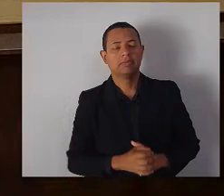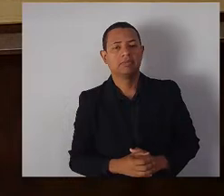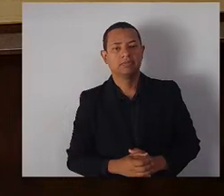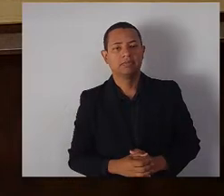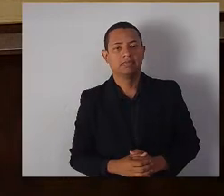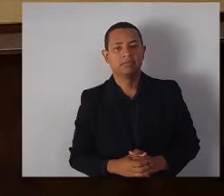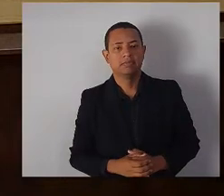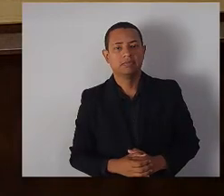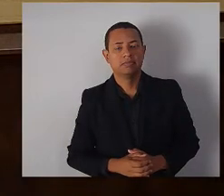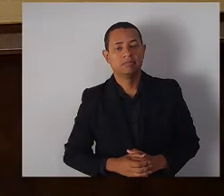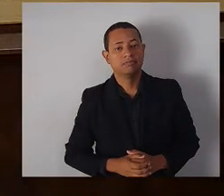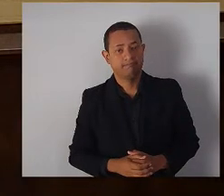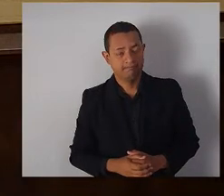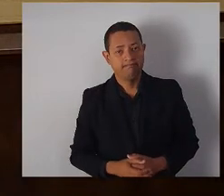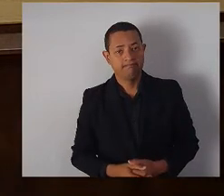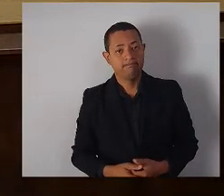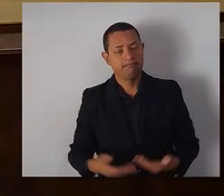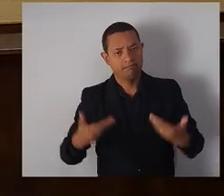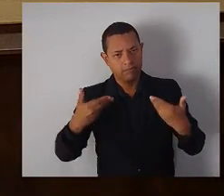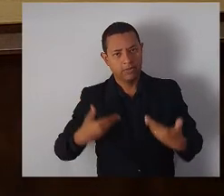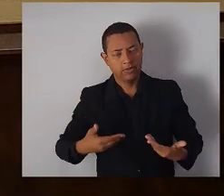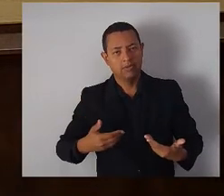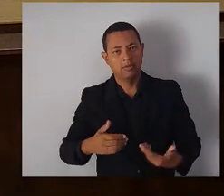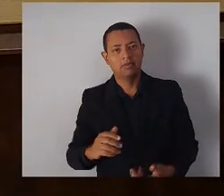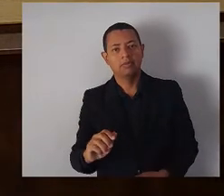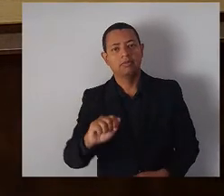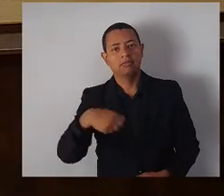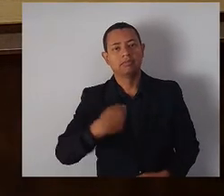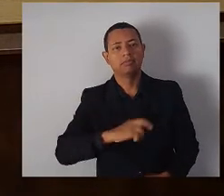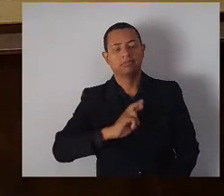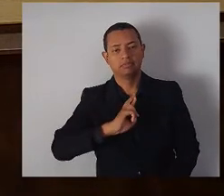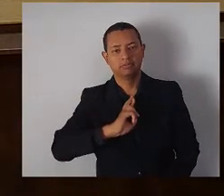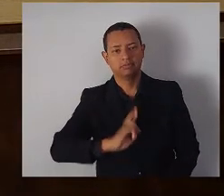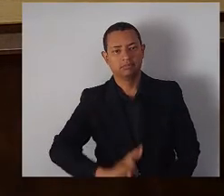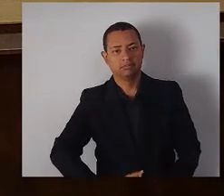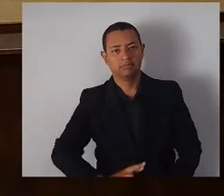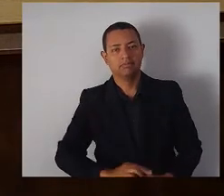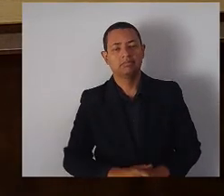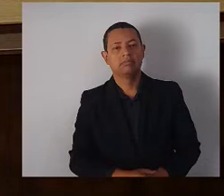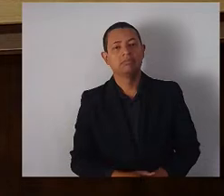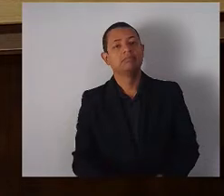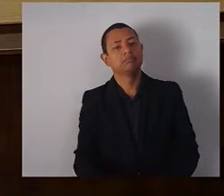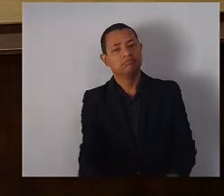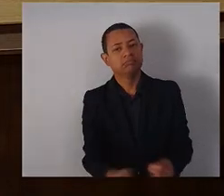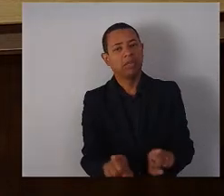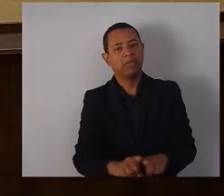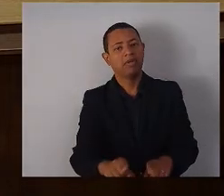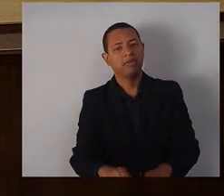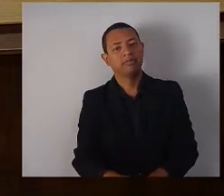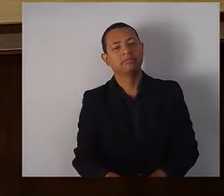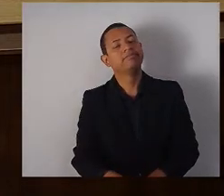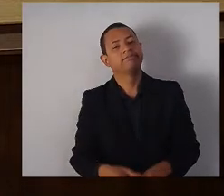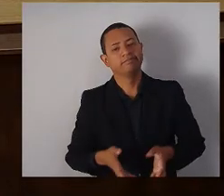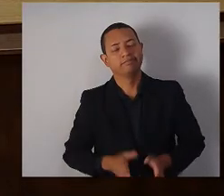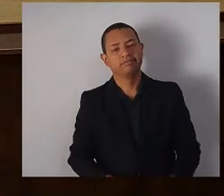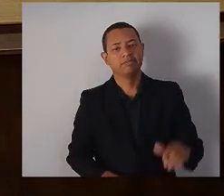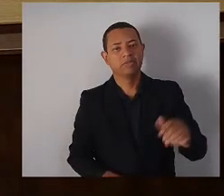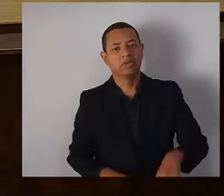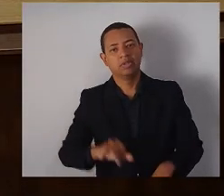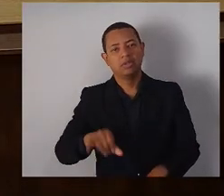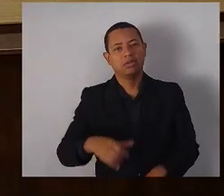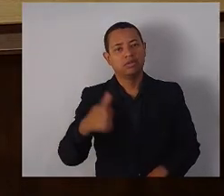Então, e eu, Raimundo Nonato Silva Santos, também caririense e juazeirense, sou o